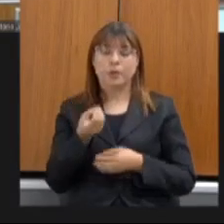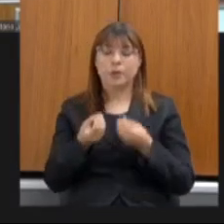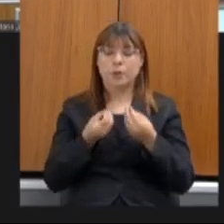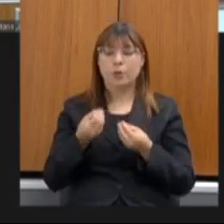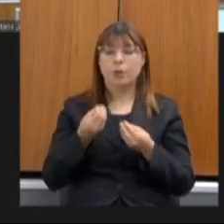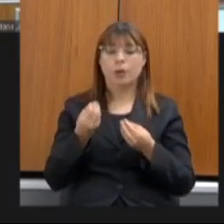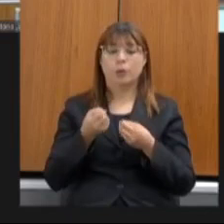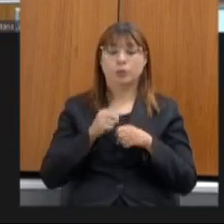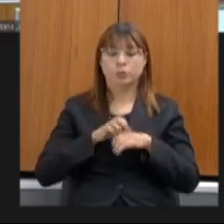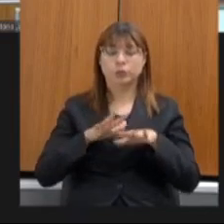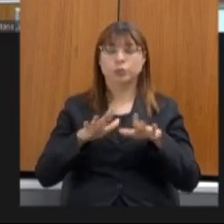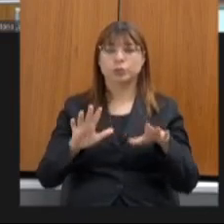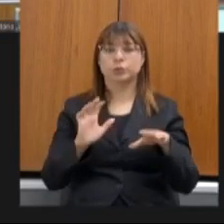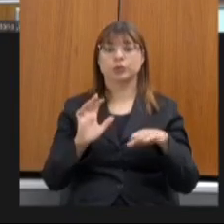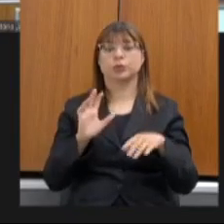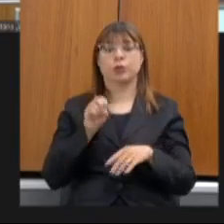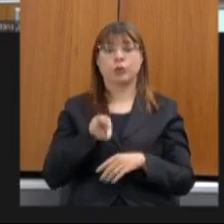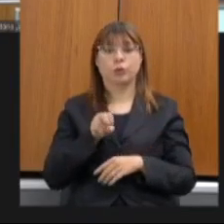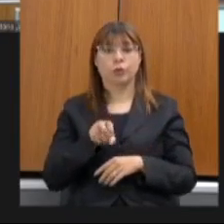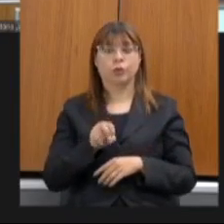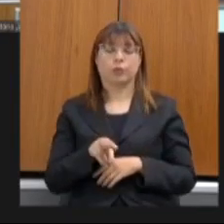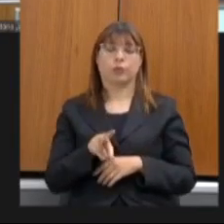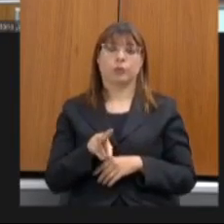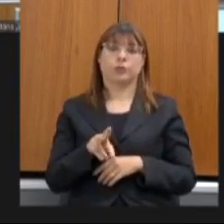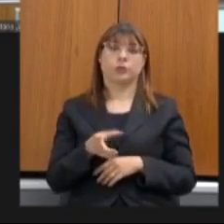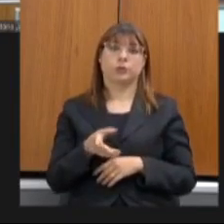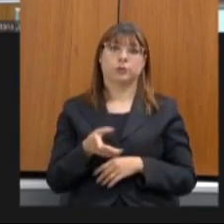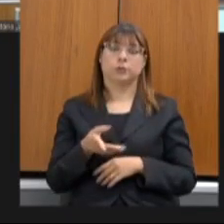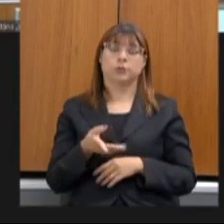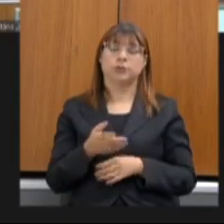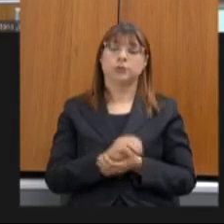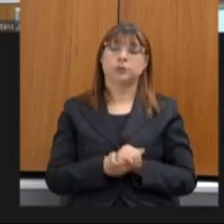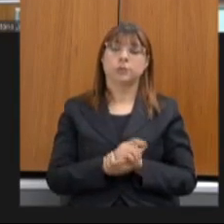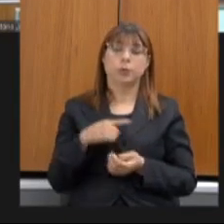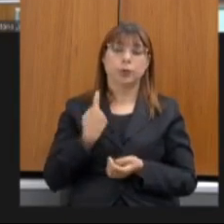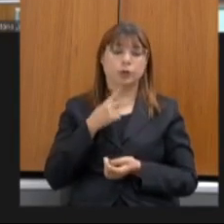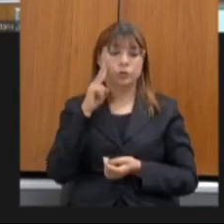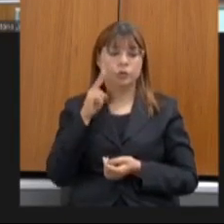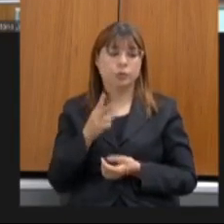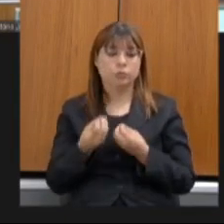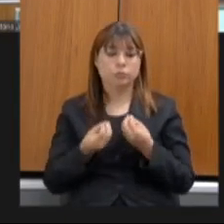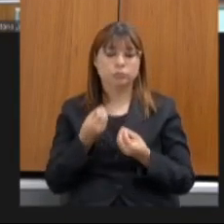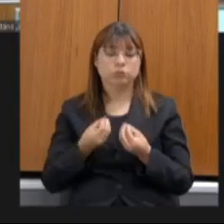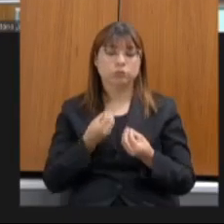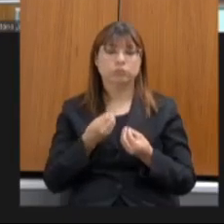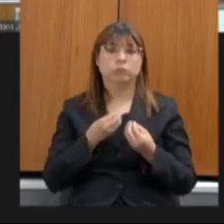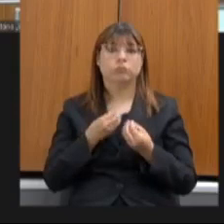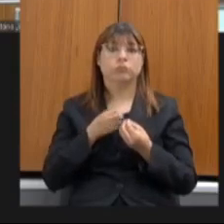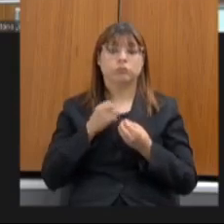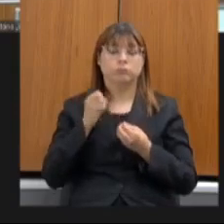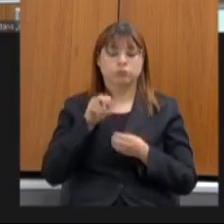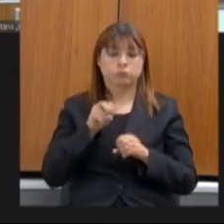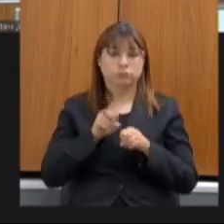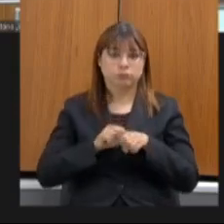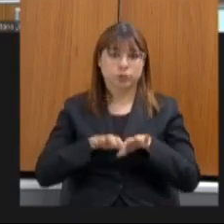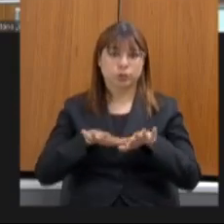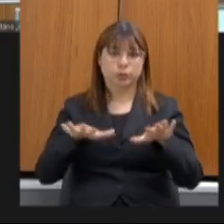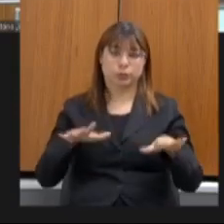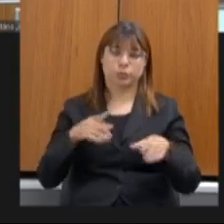esgoto de Minas é um bom indicador para gente medir né o nível de infecção no município pode